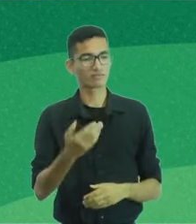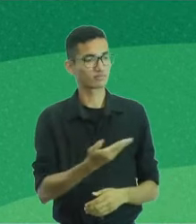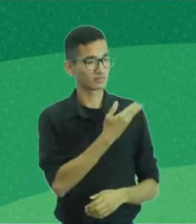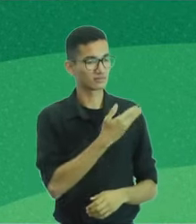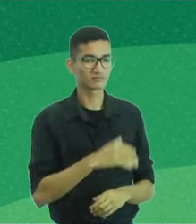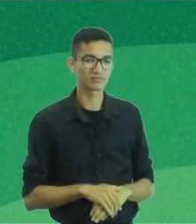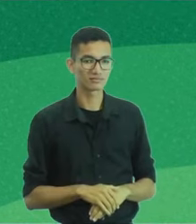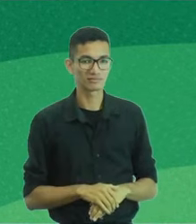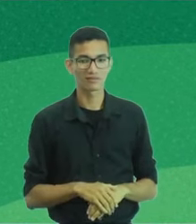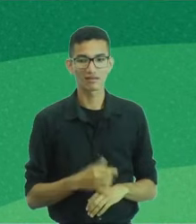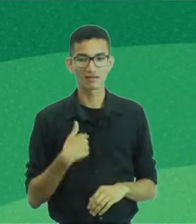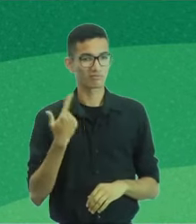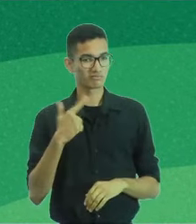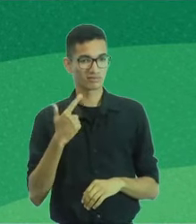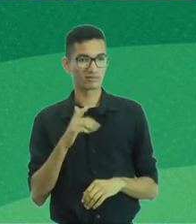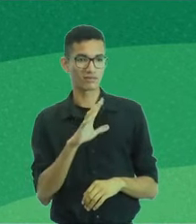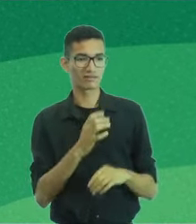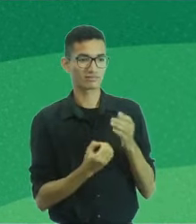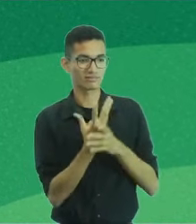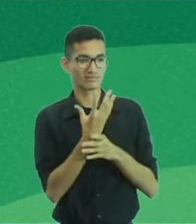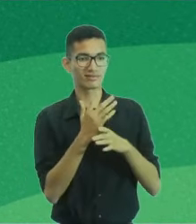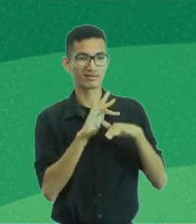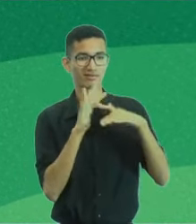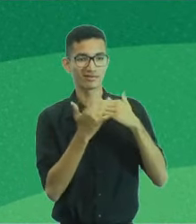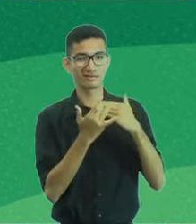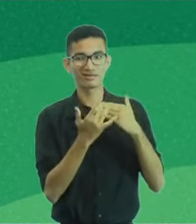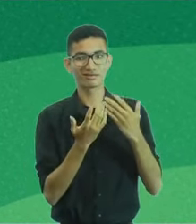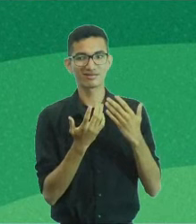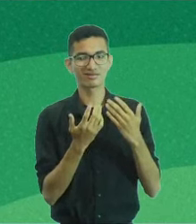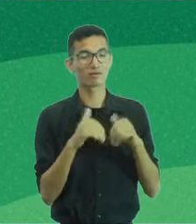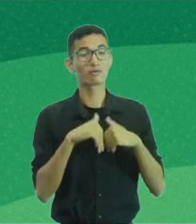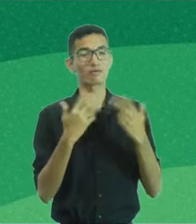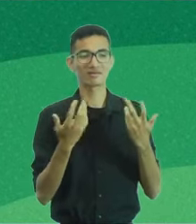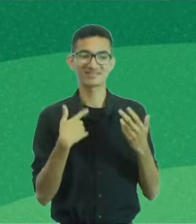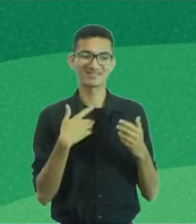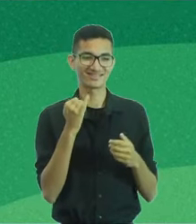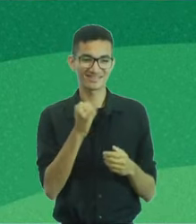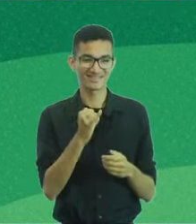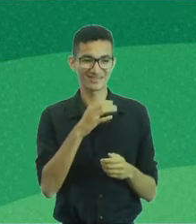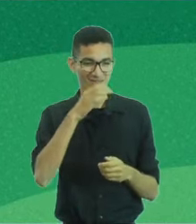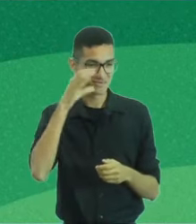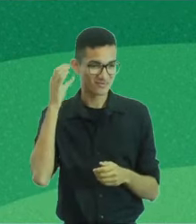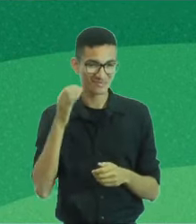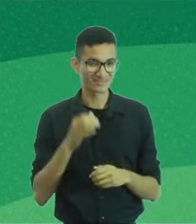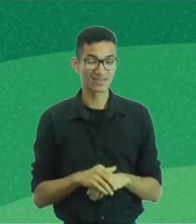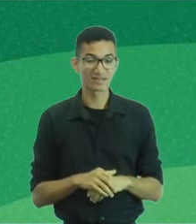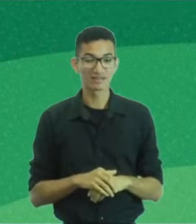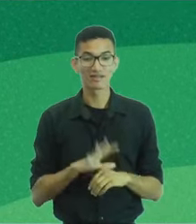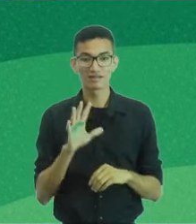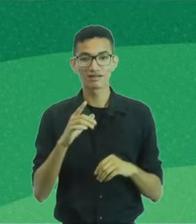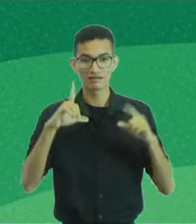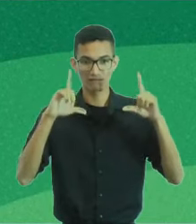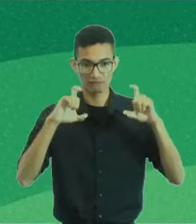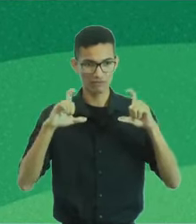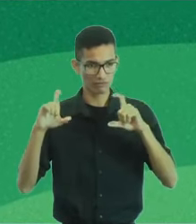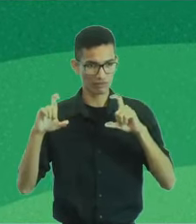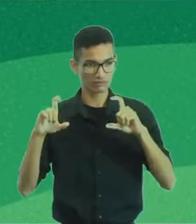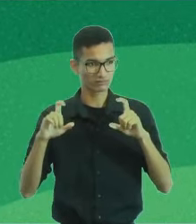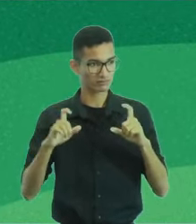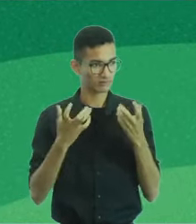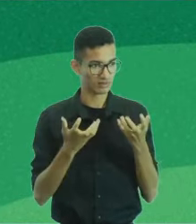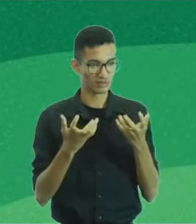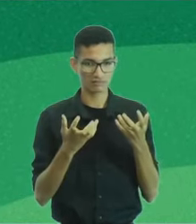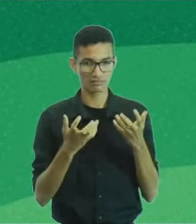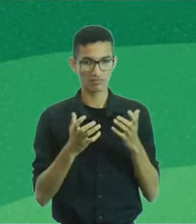as redes que eu não tinha nesse final de semana não vou dizer quais Mas é isso aí E se alguém tirar alguma foto disso aqui por algum motivo